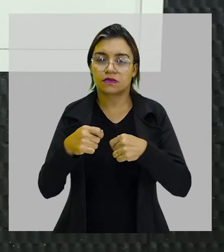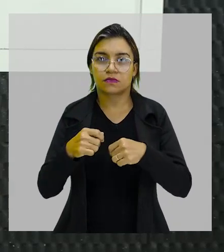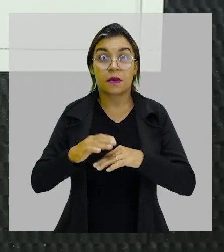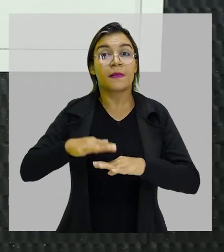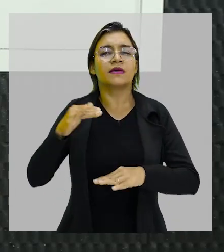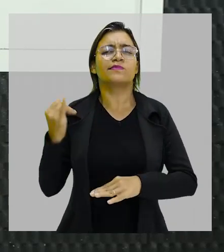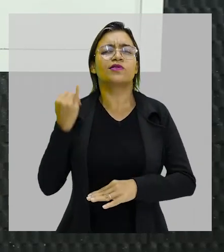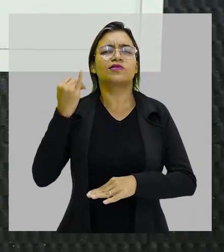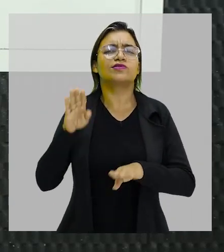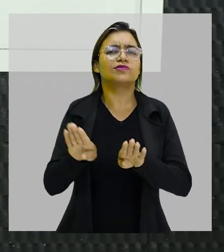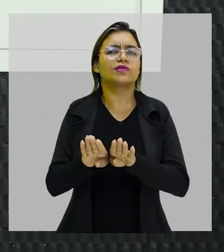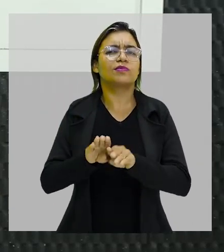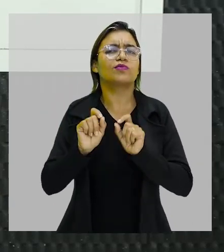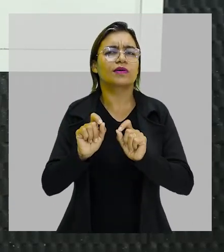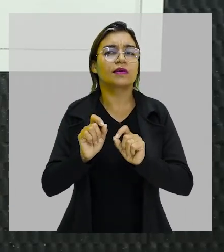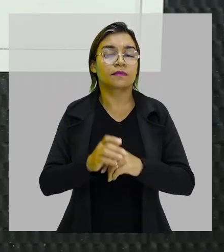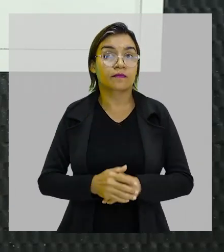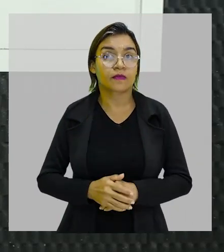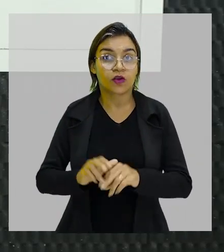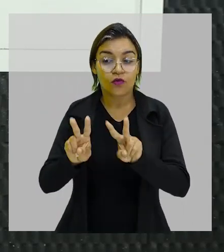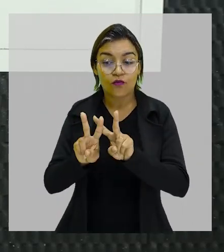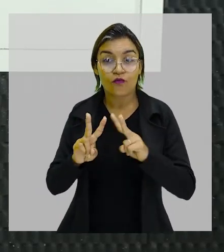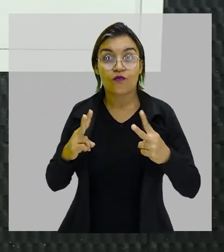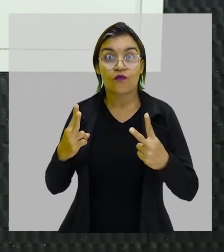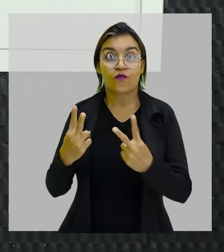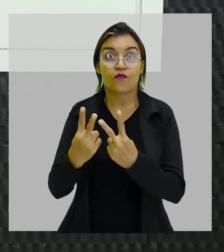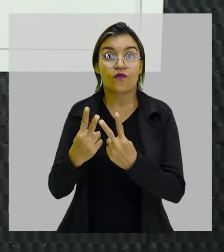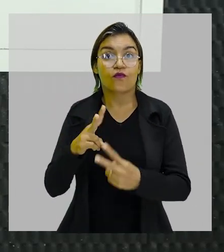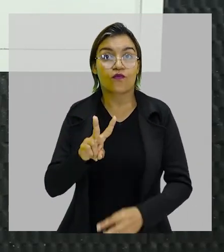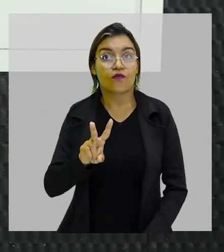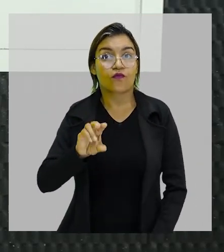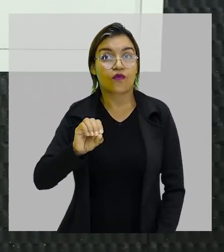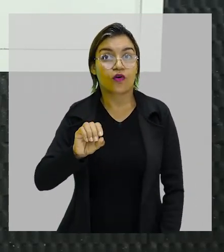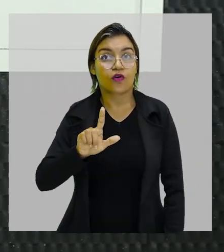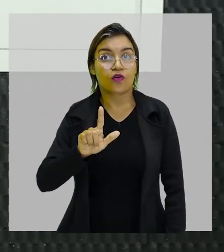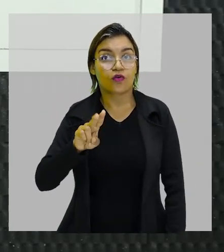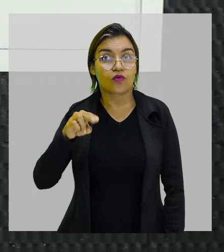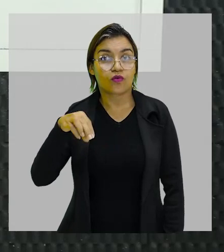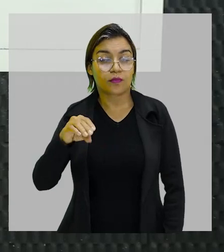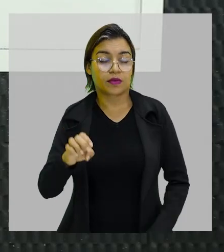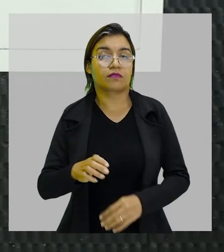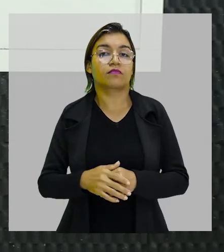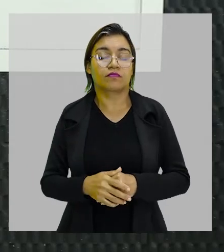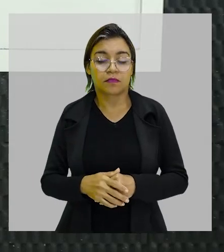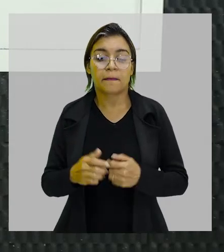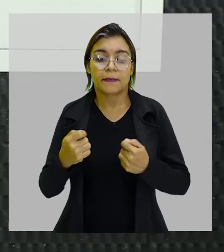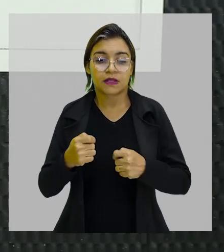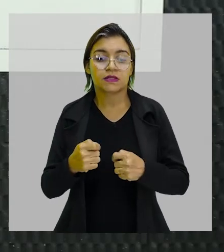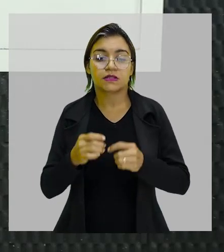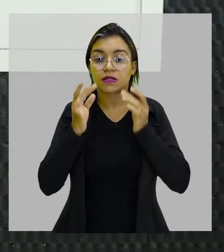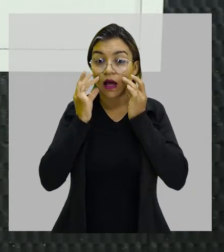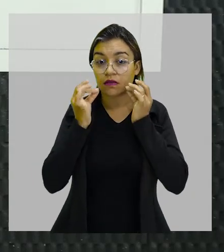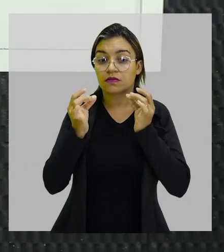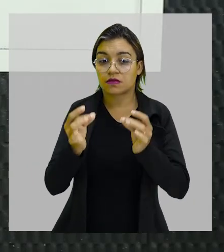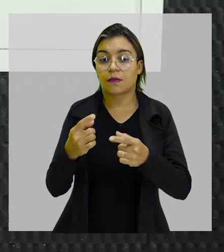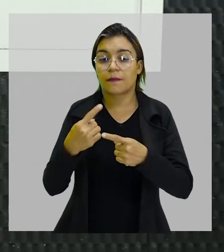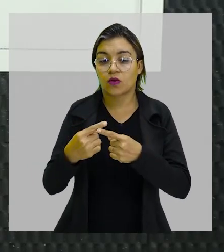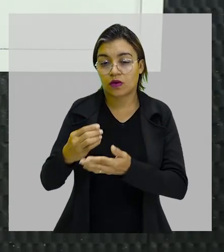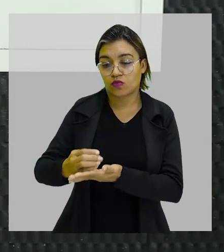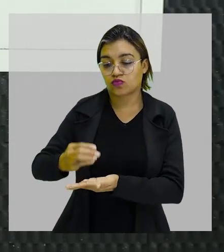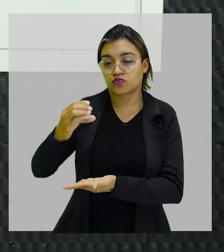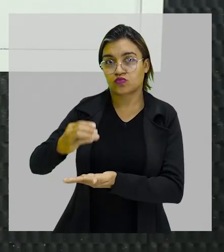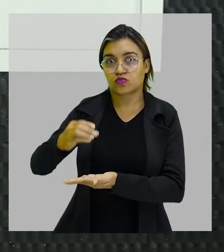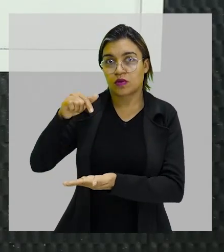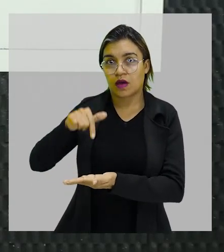mais importante, o volume, não é isso? Tem que ficar ligado no volume, porque ele diz que o